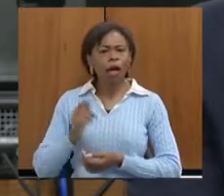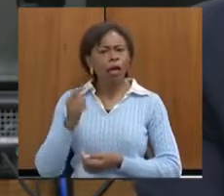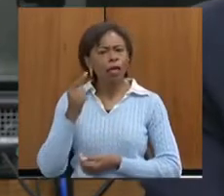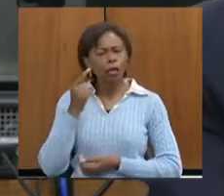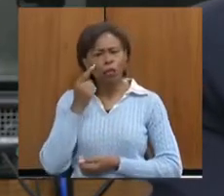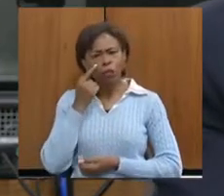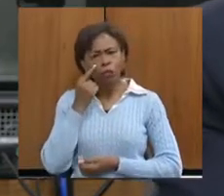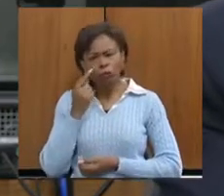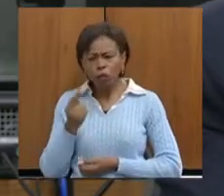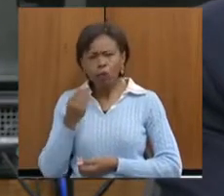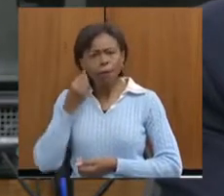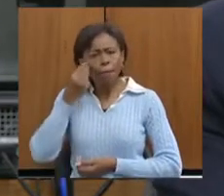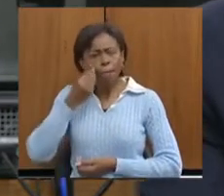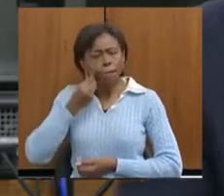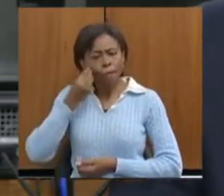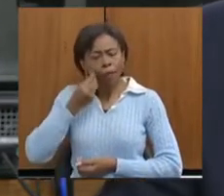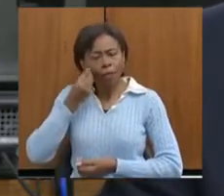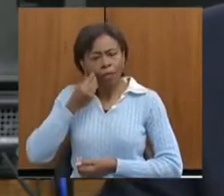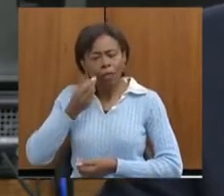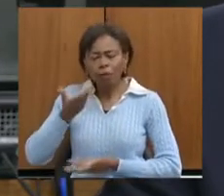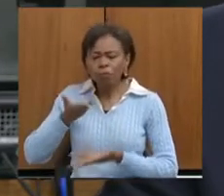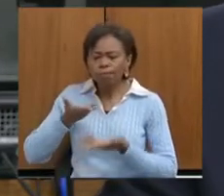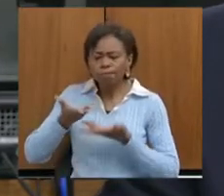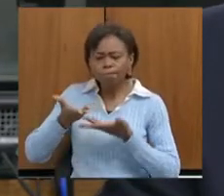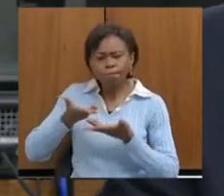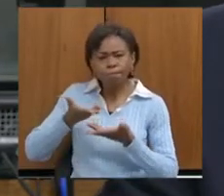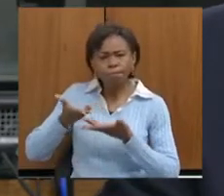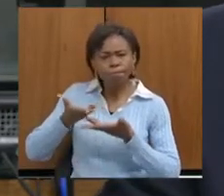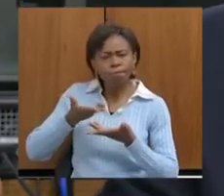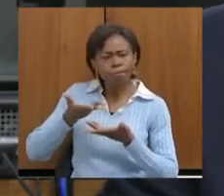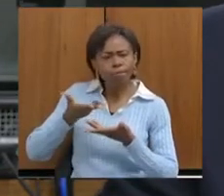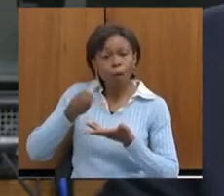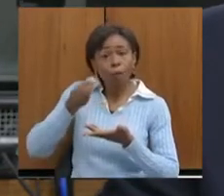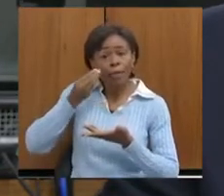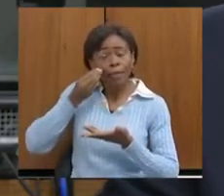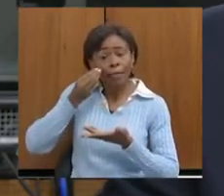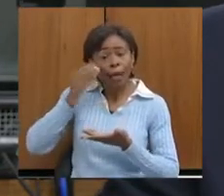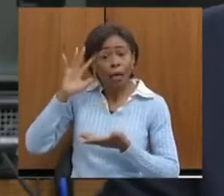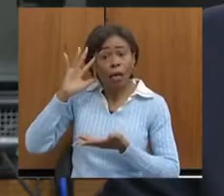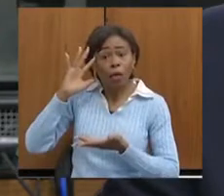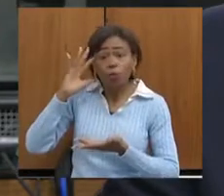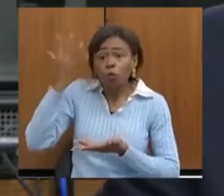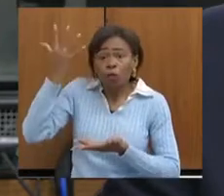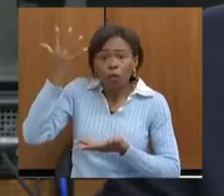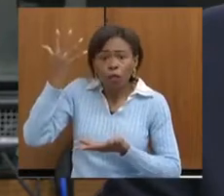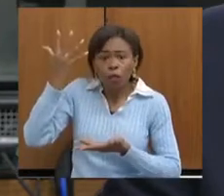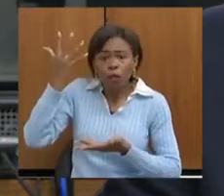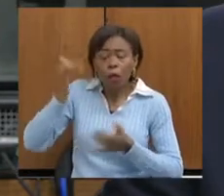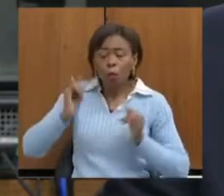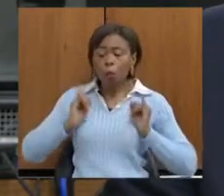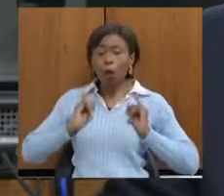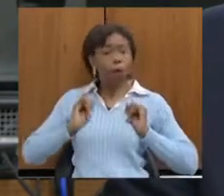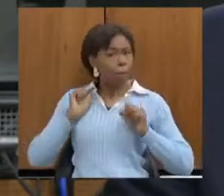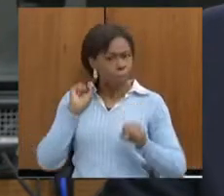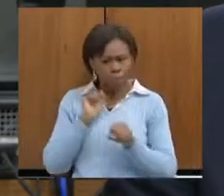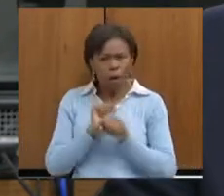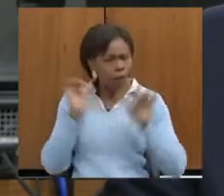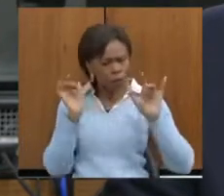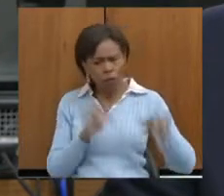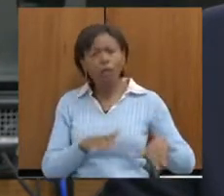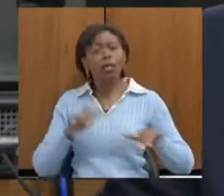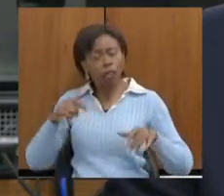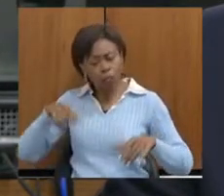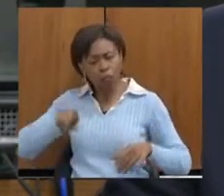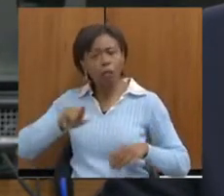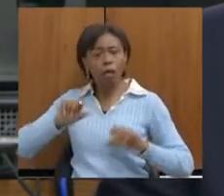vivência excelente para tentar sair novamente da zona de conforto e entender minimamente